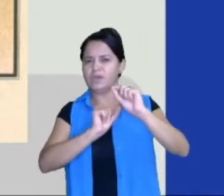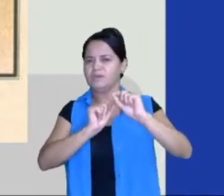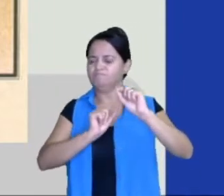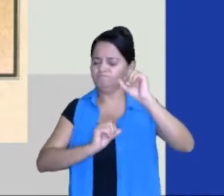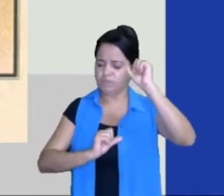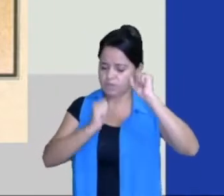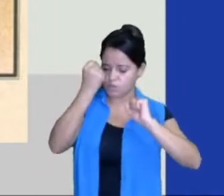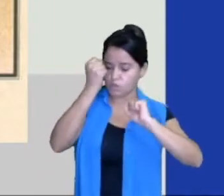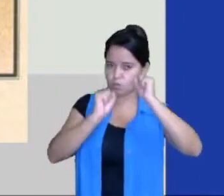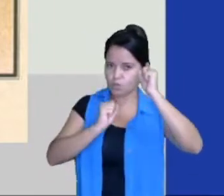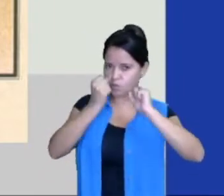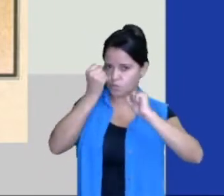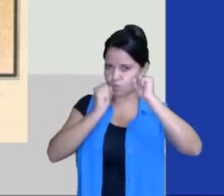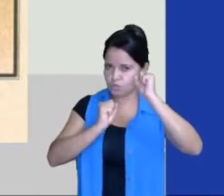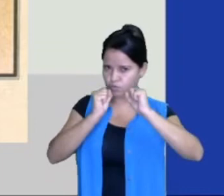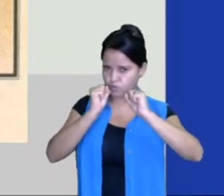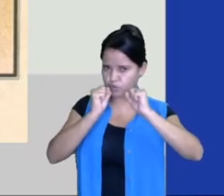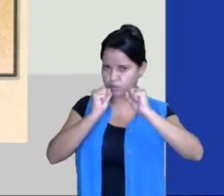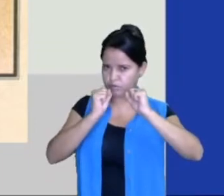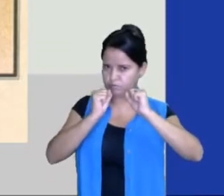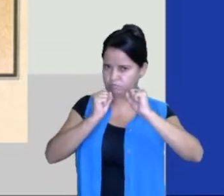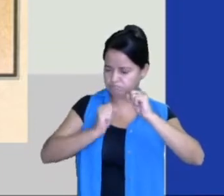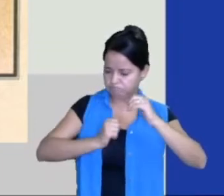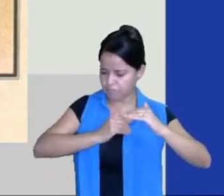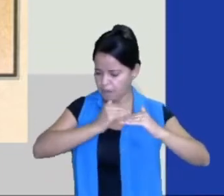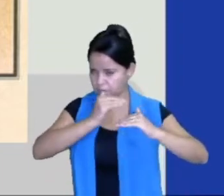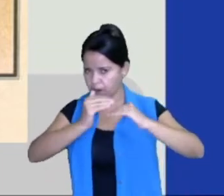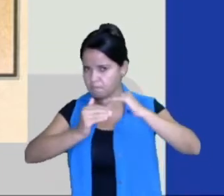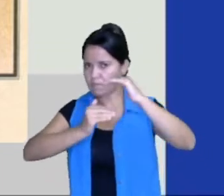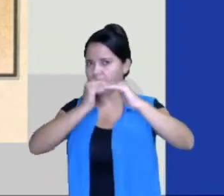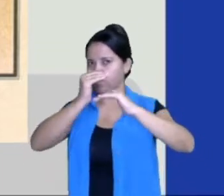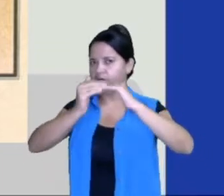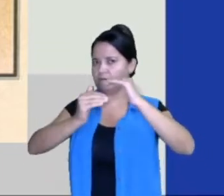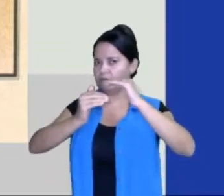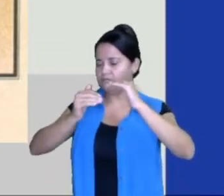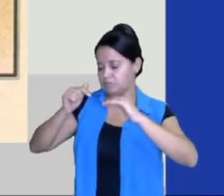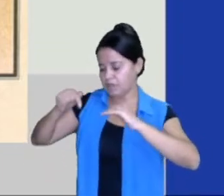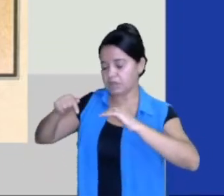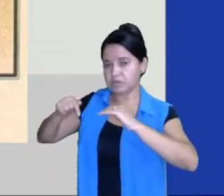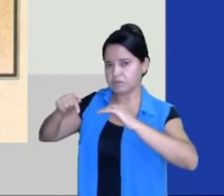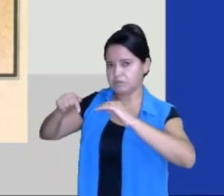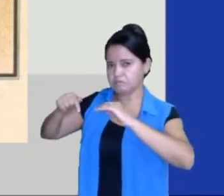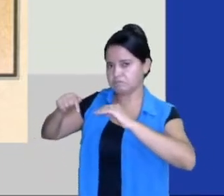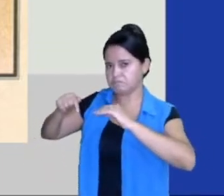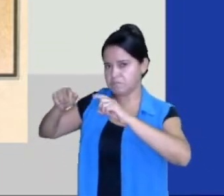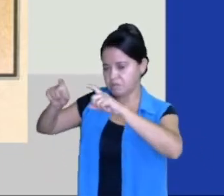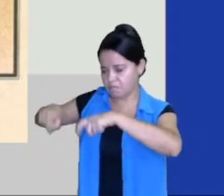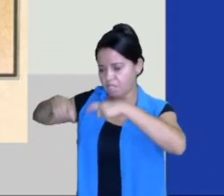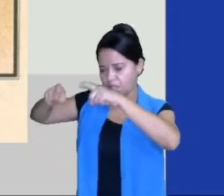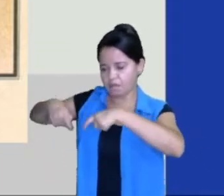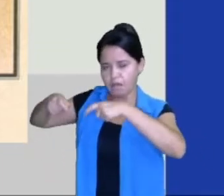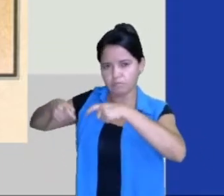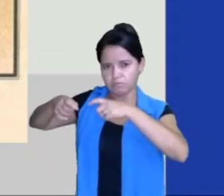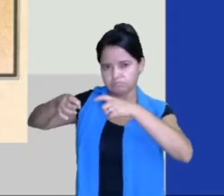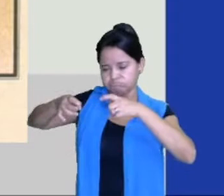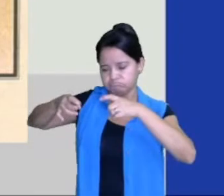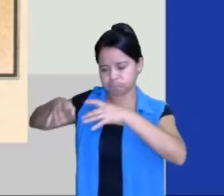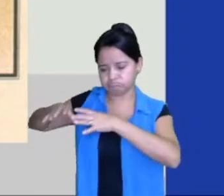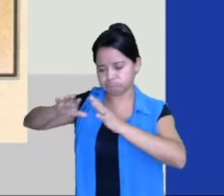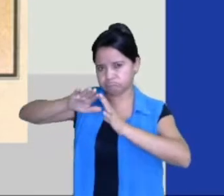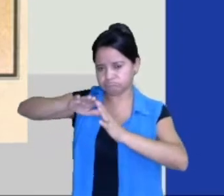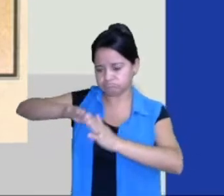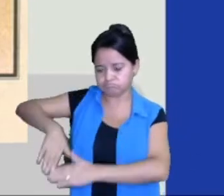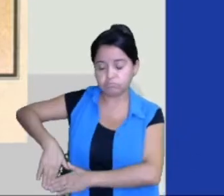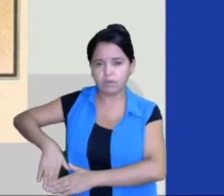vamos sair dessa área de campo e vamos olhar a cidade. Percebam bem que os